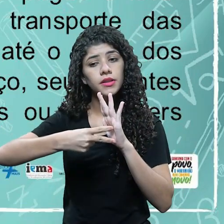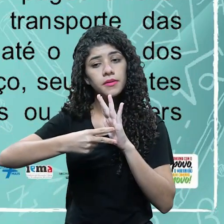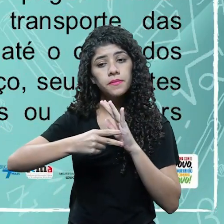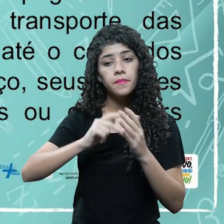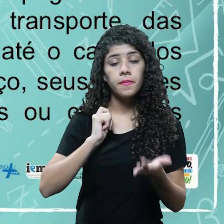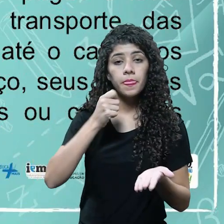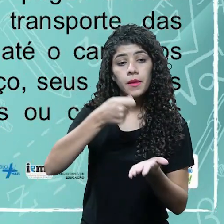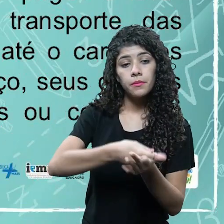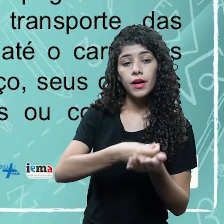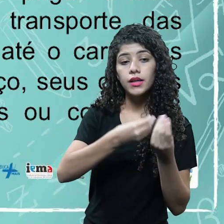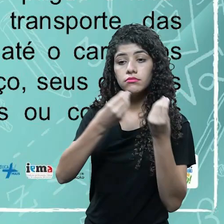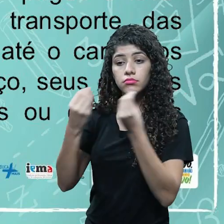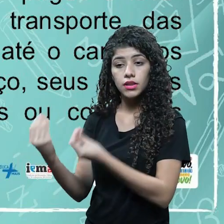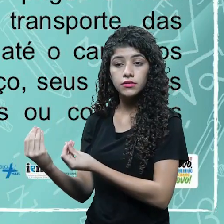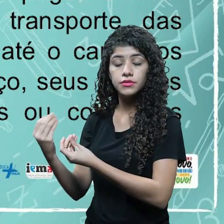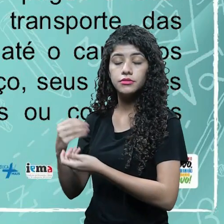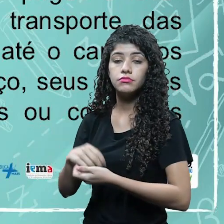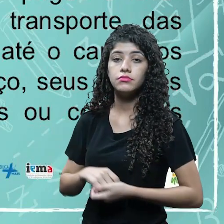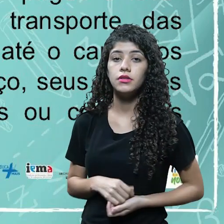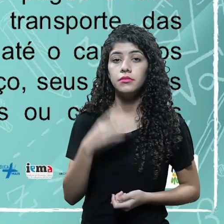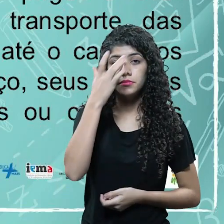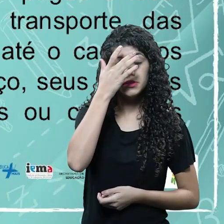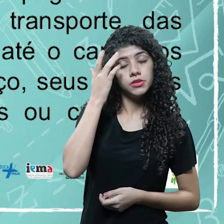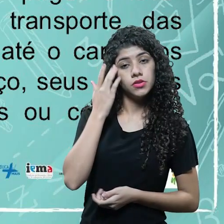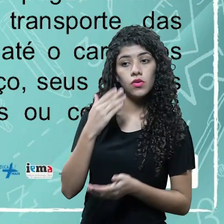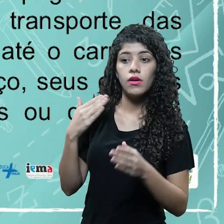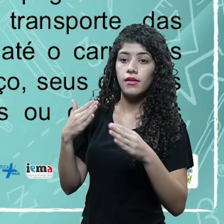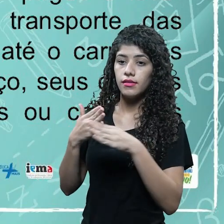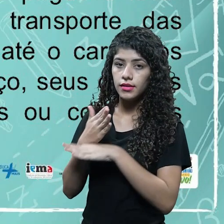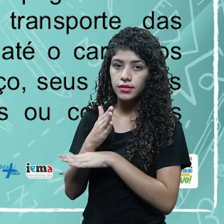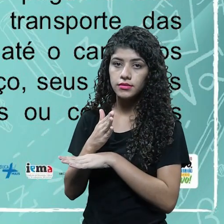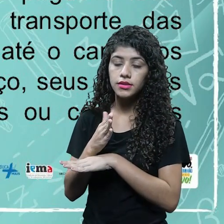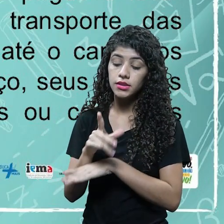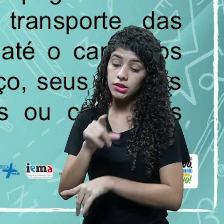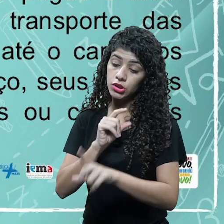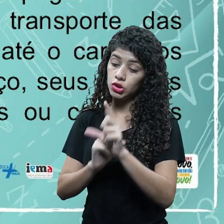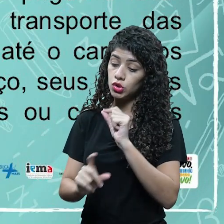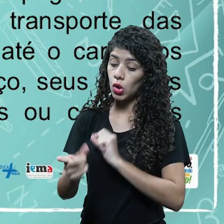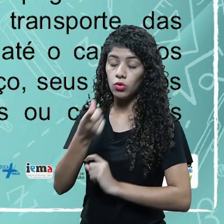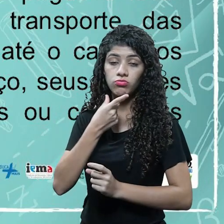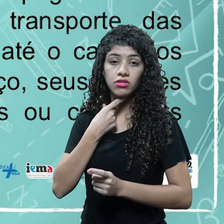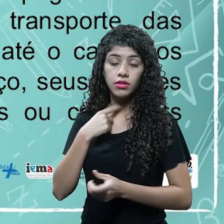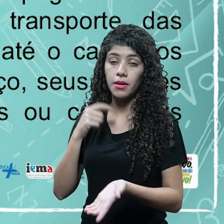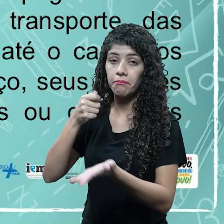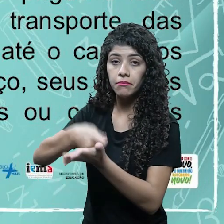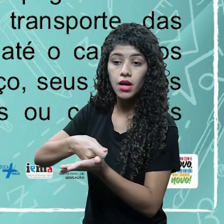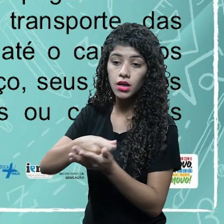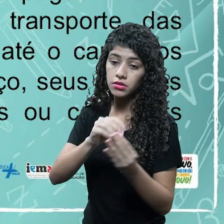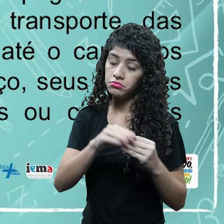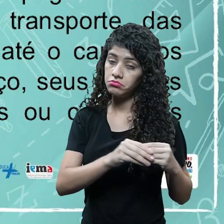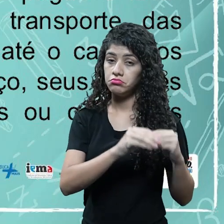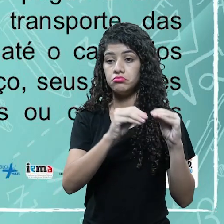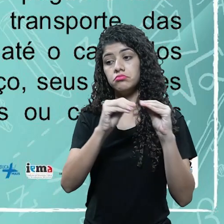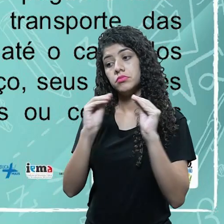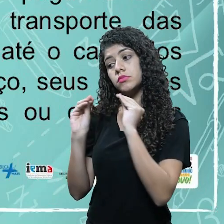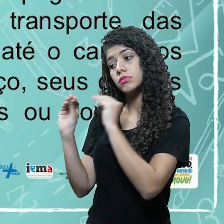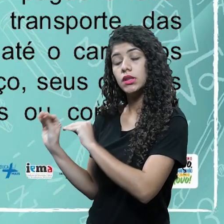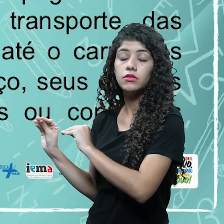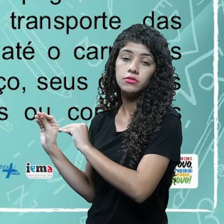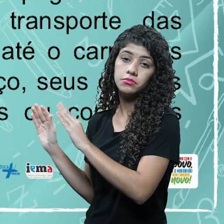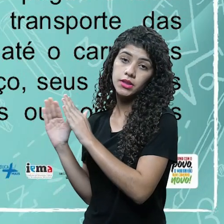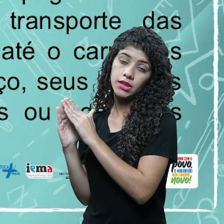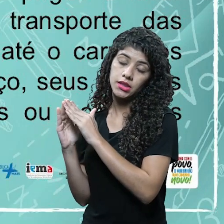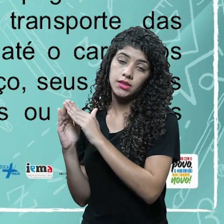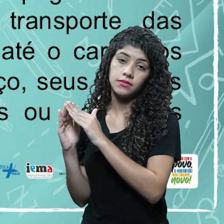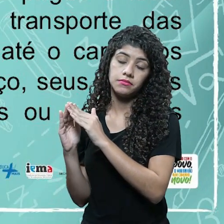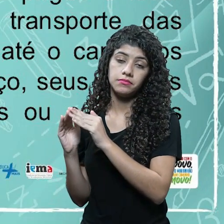perdão. Quer dizer o quê? Ó? O cliente entra em seu estabelecimento, escolhe o que deseja, efetua o pagamento e transporta suas compras por